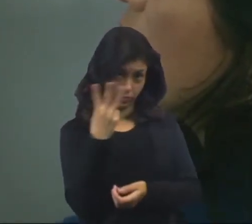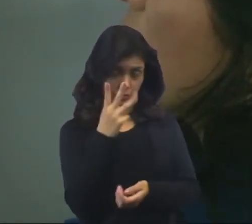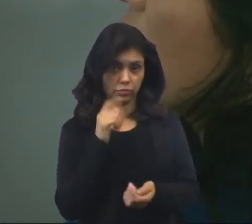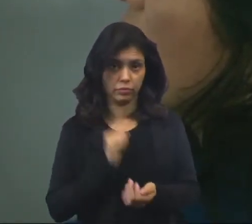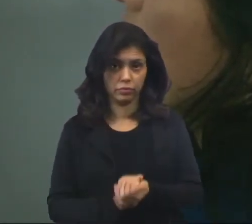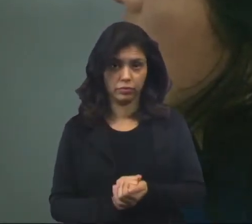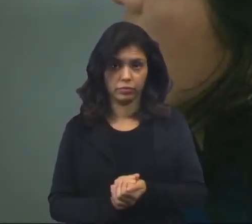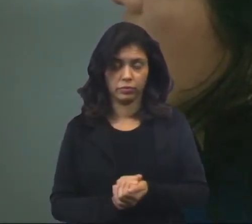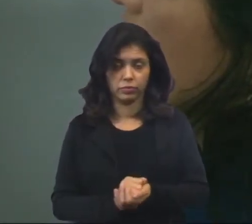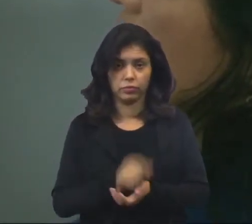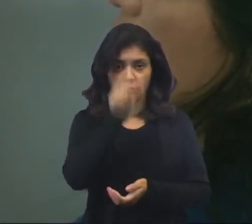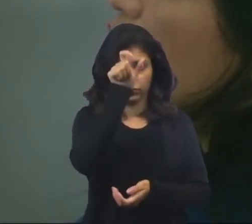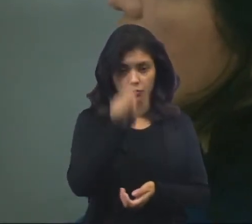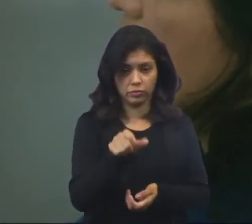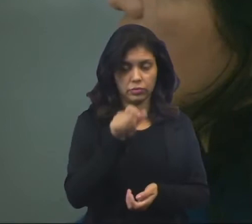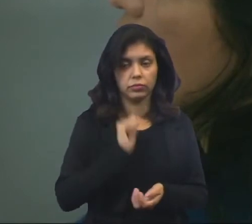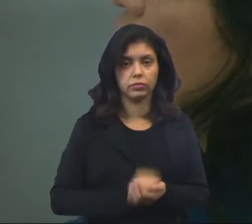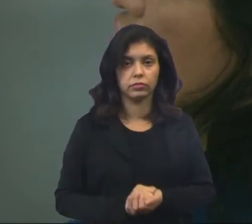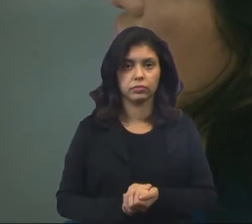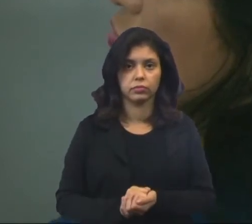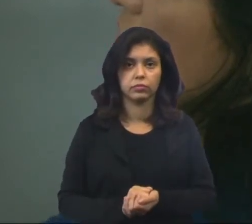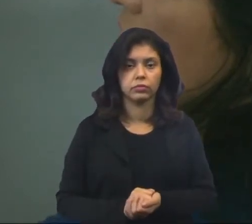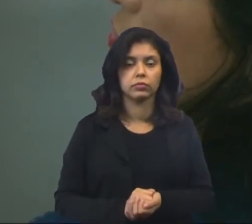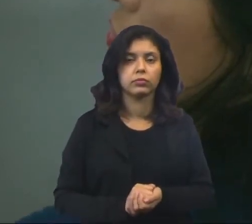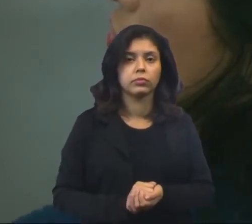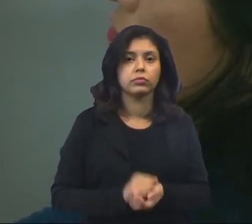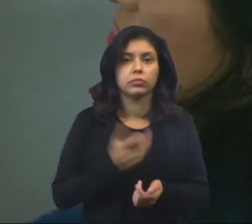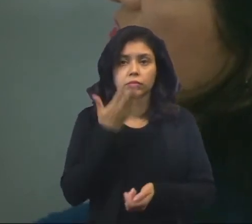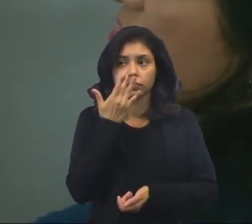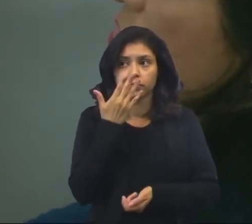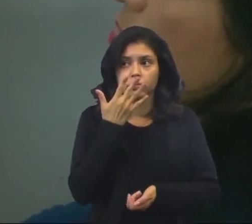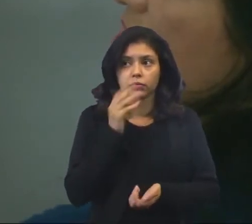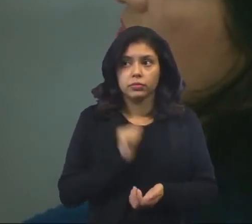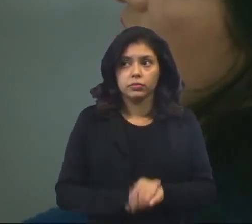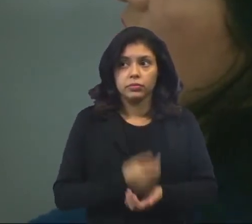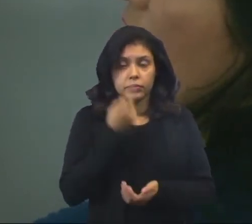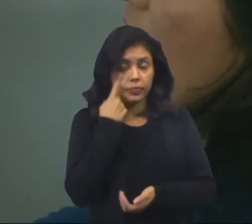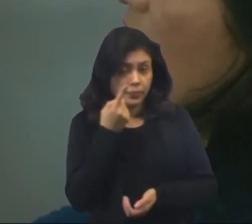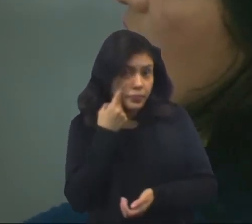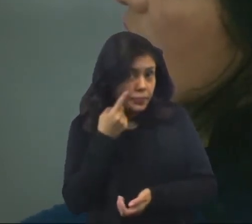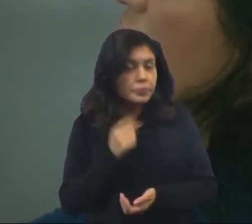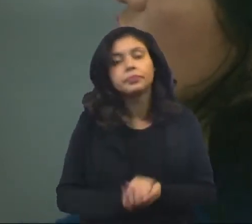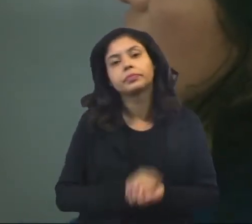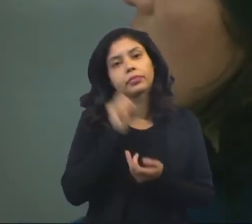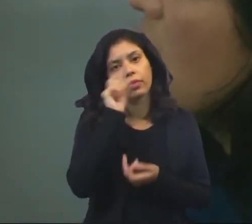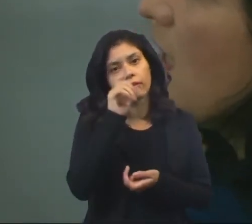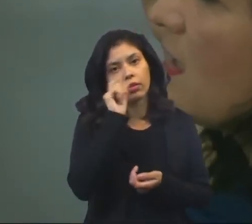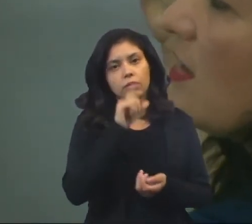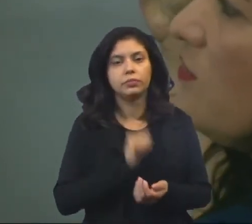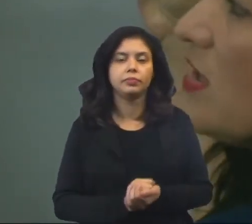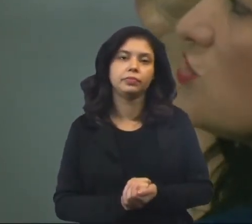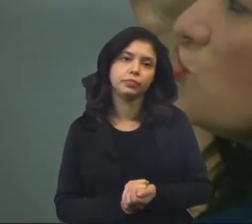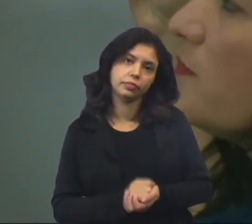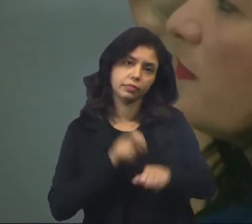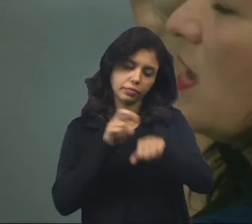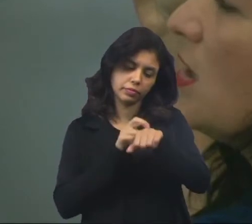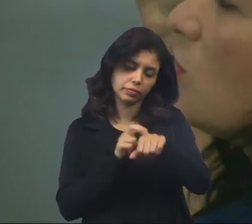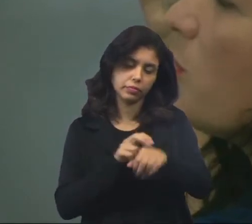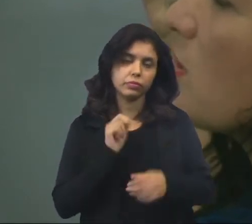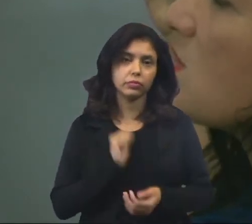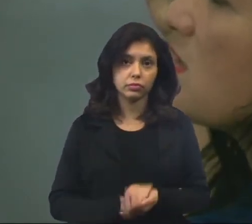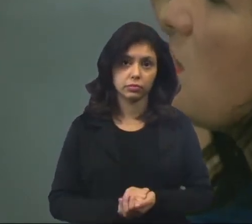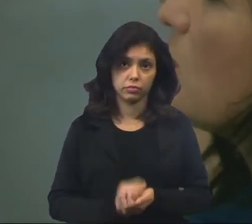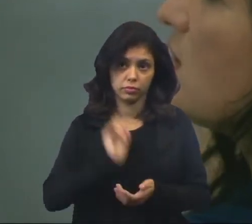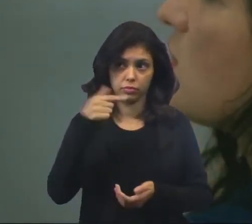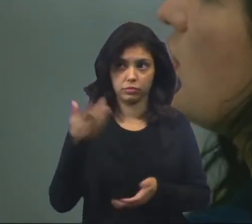ao meio e a branca no centro. Só que eu mudei a cor, se você observar. Aqui é azul e aqui é verde. Então,